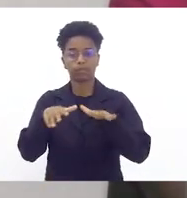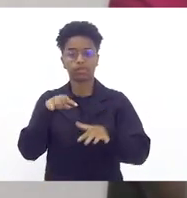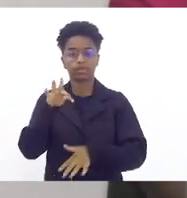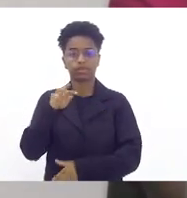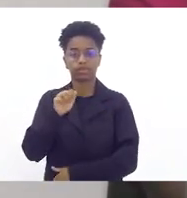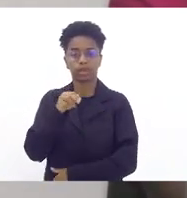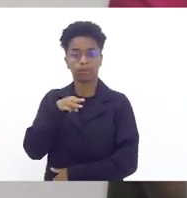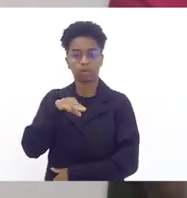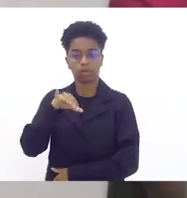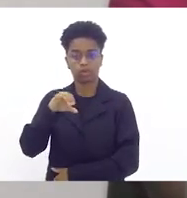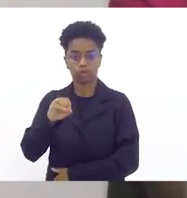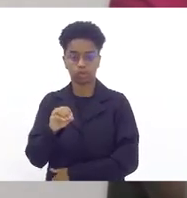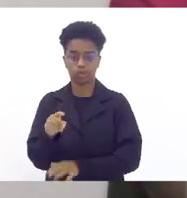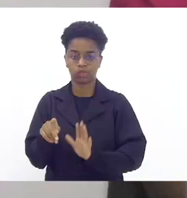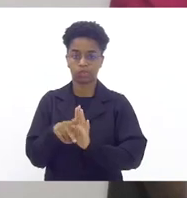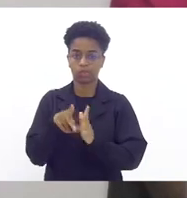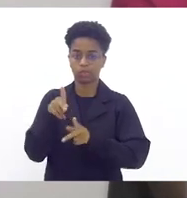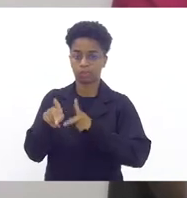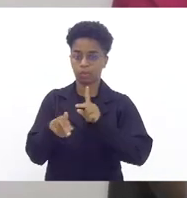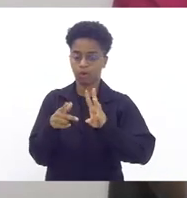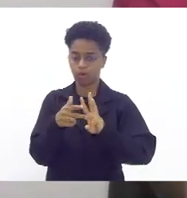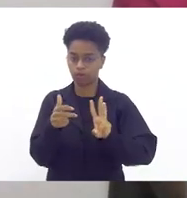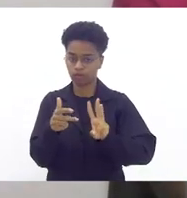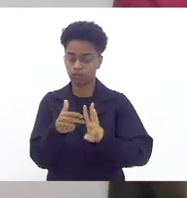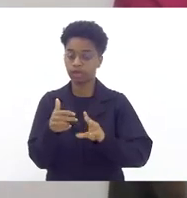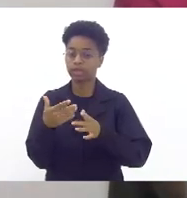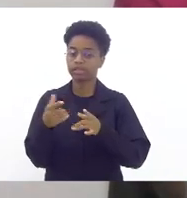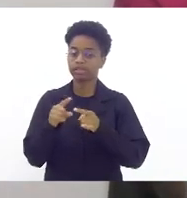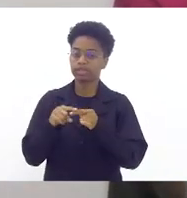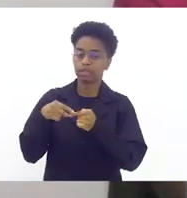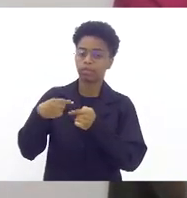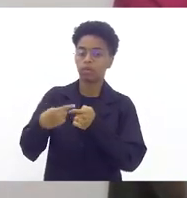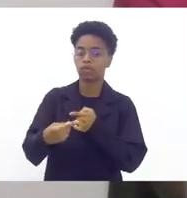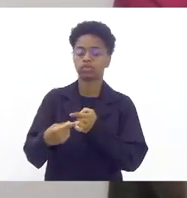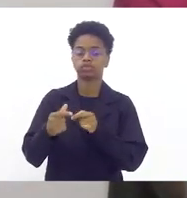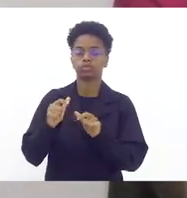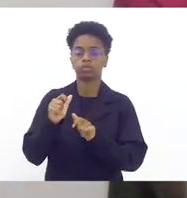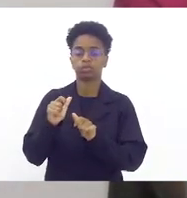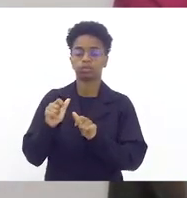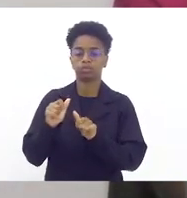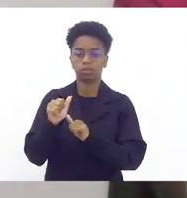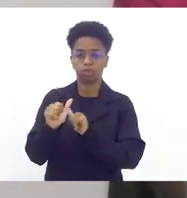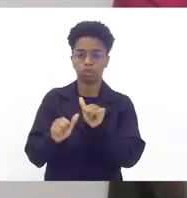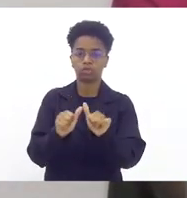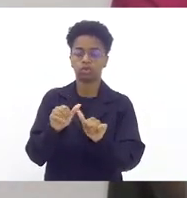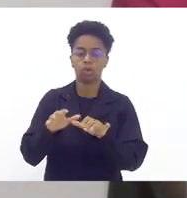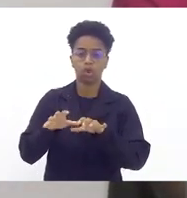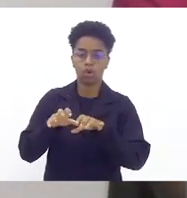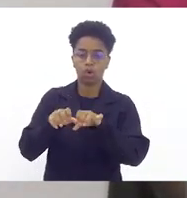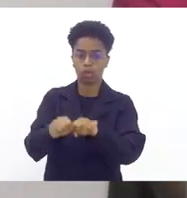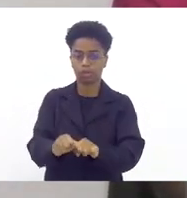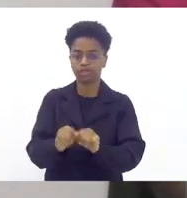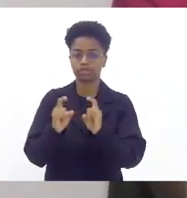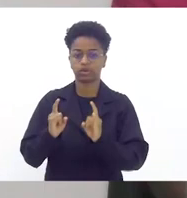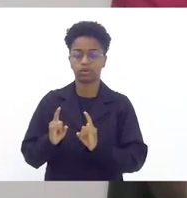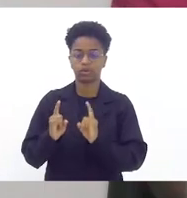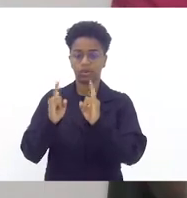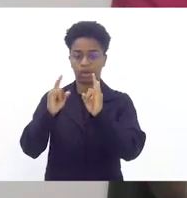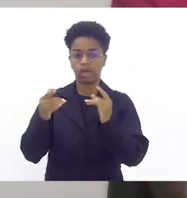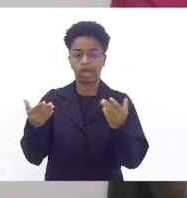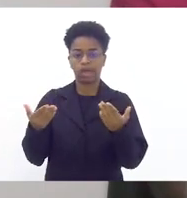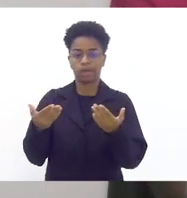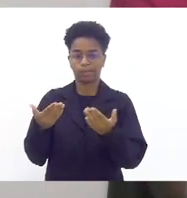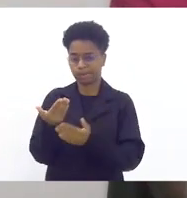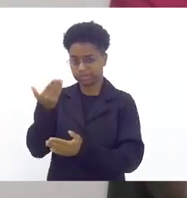Originários, que depois virou a ocupação do prédio do antigo Museu do Índio, que hoje, à tarde,